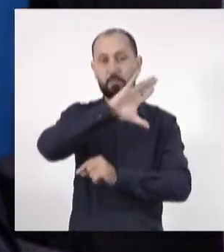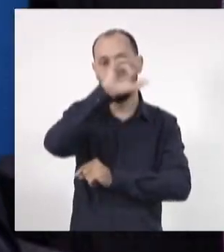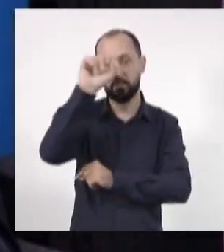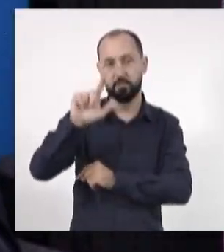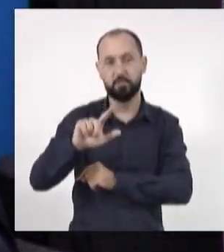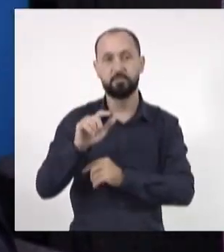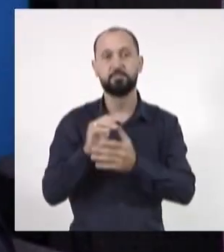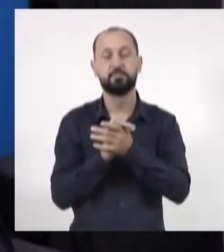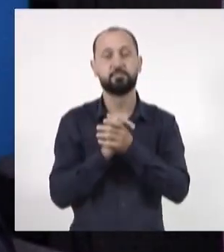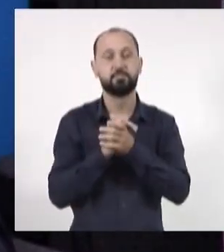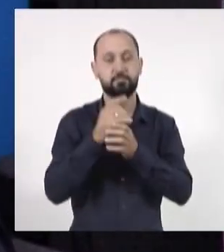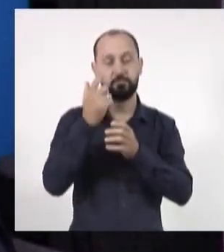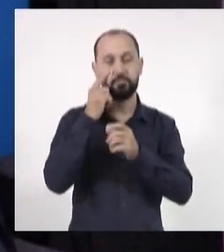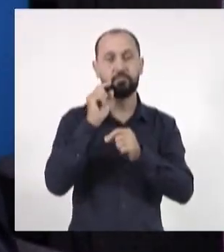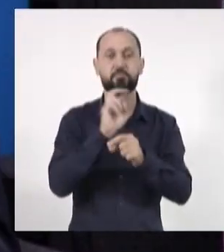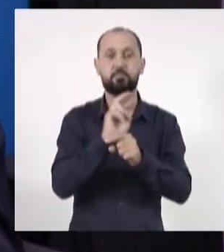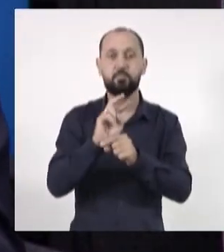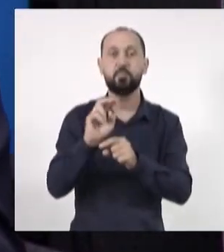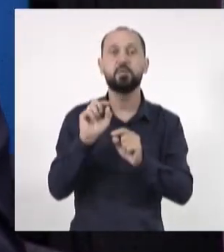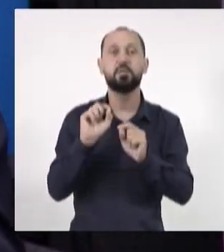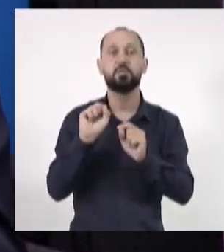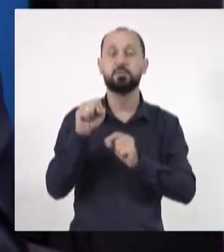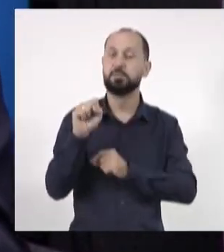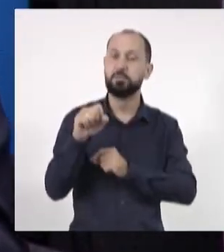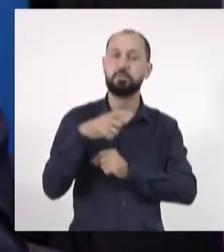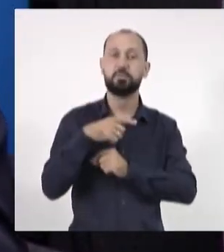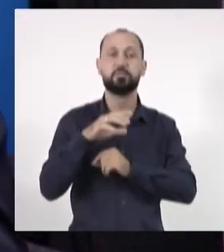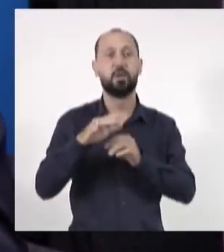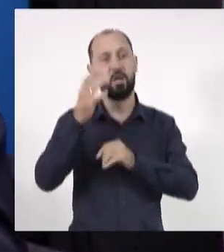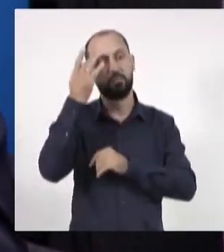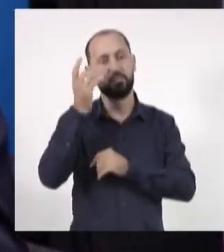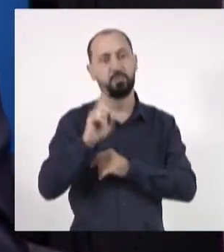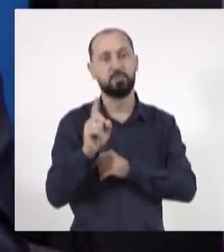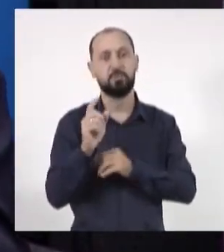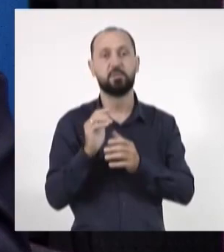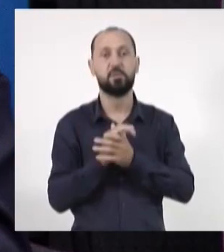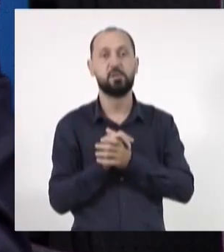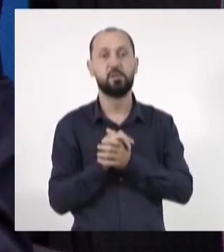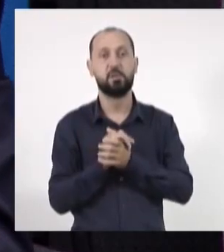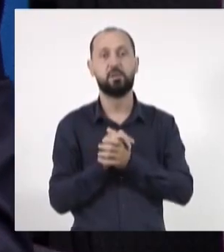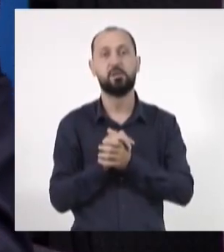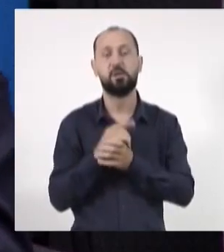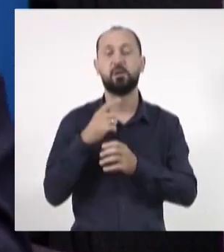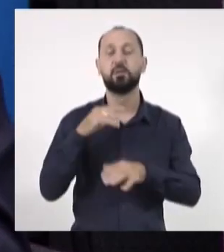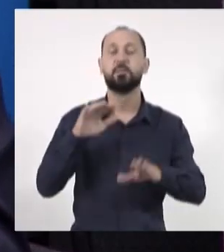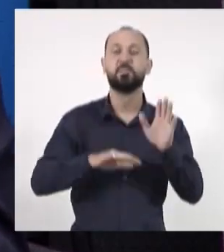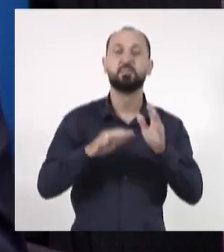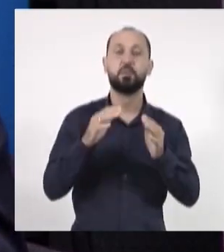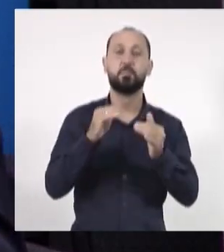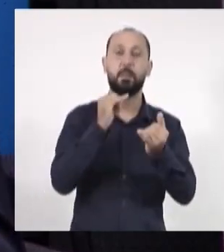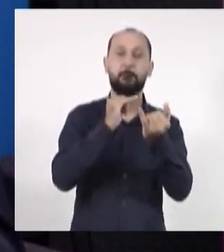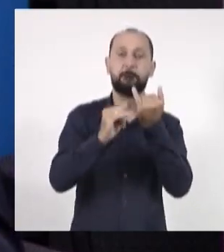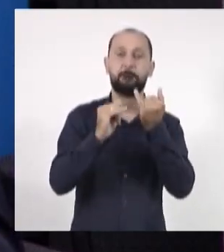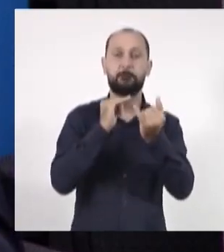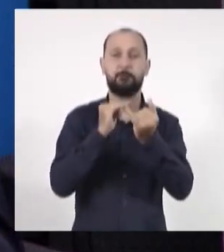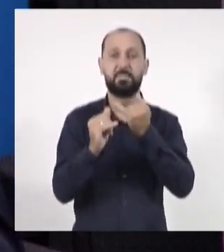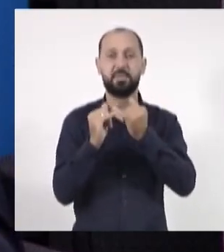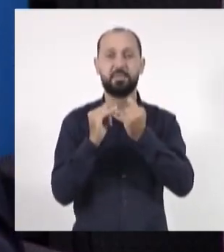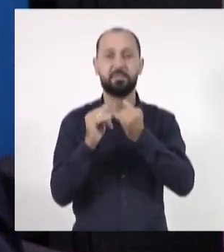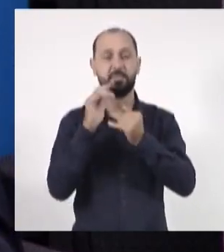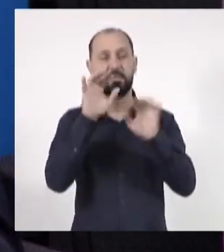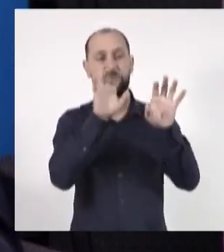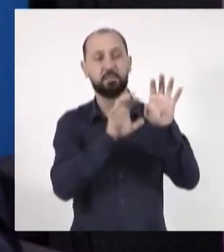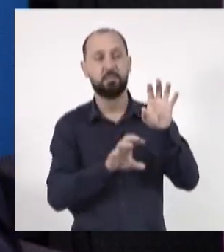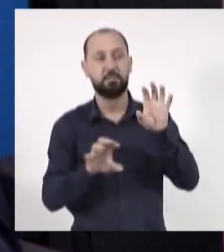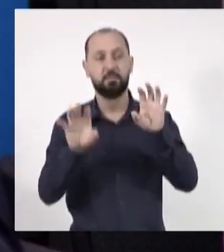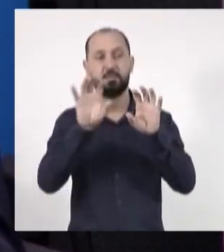Sul. Vamos ter um tratamento diferenciado específico a Mato Grosso do Sul? Acredito que não, né? Nós vamos ter talvez um meio tratamento diferenciado para essas